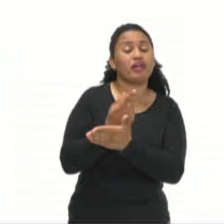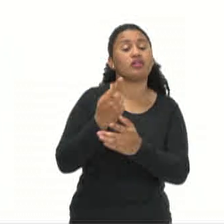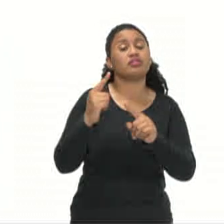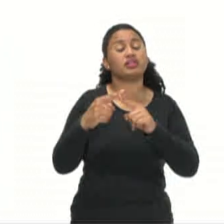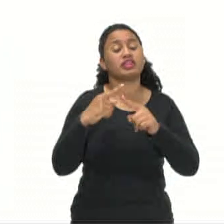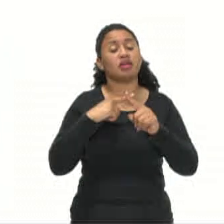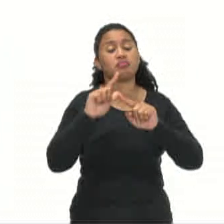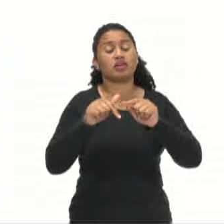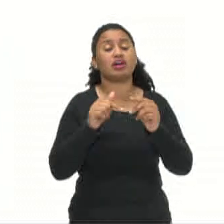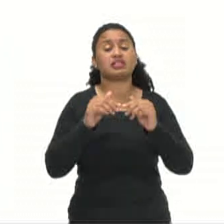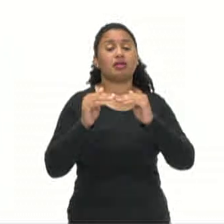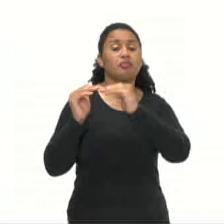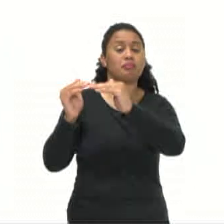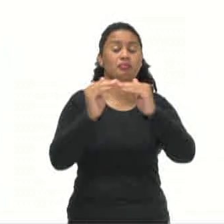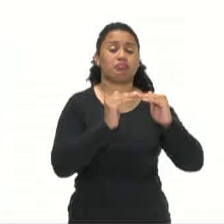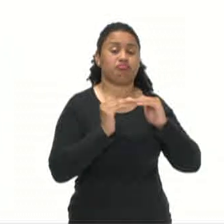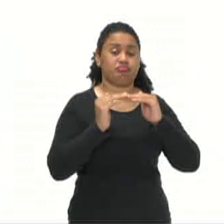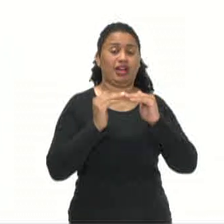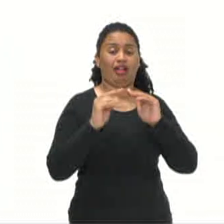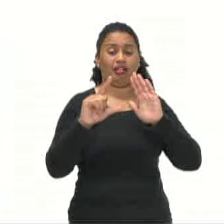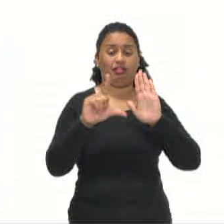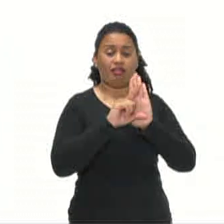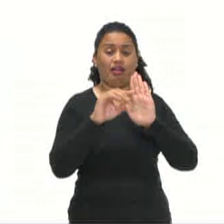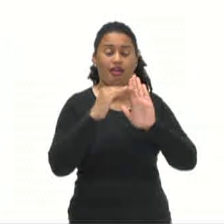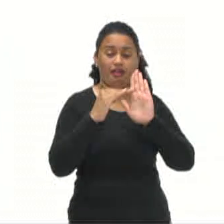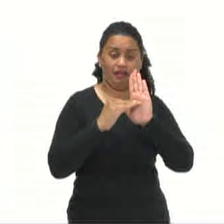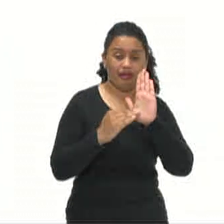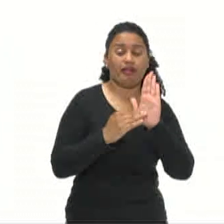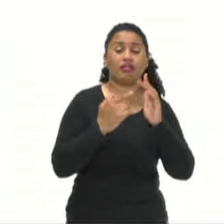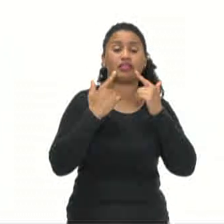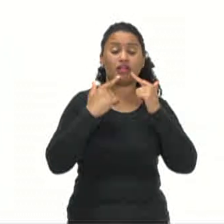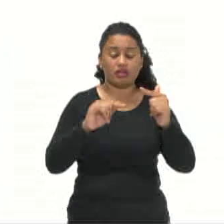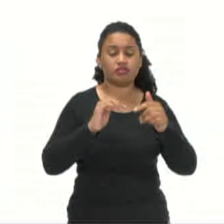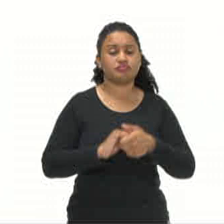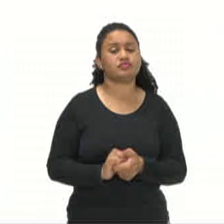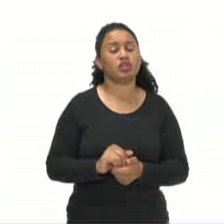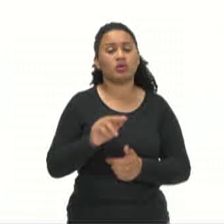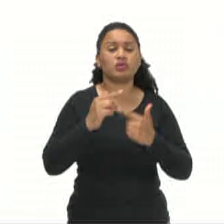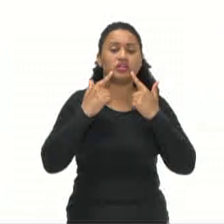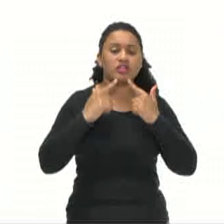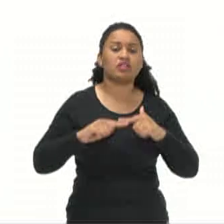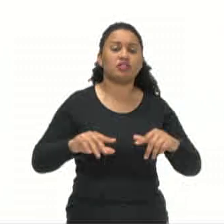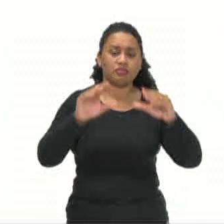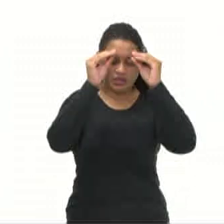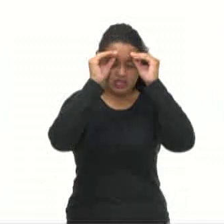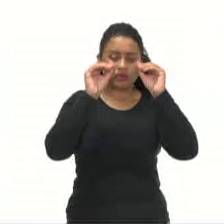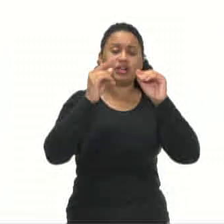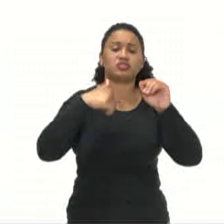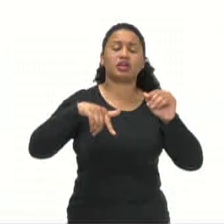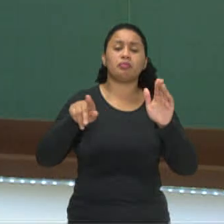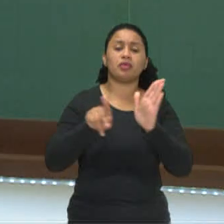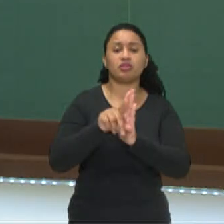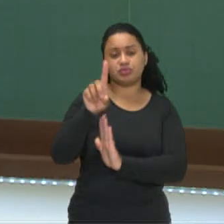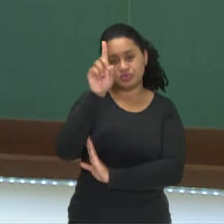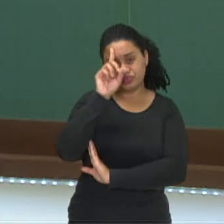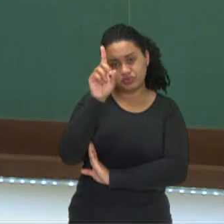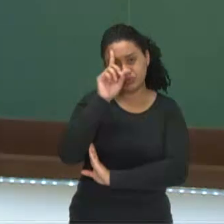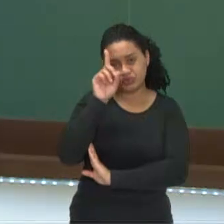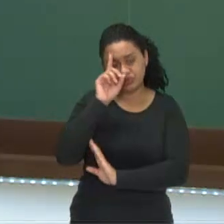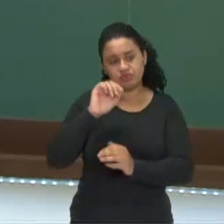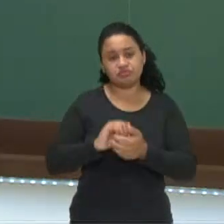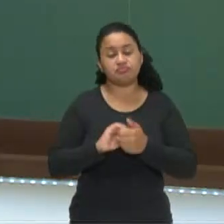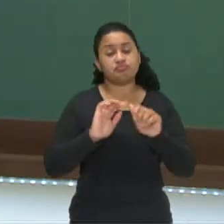norma padrão da língua, ou seja, utilização de uma linguagem mais relacionada com o cotidiano. Então,